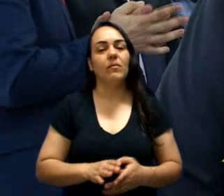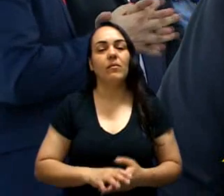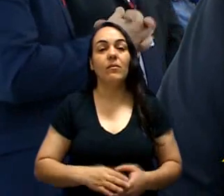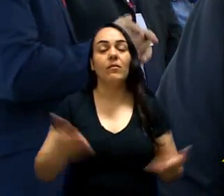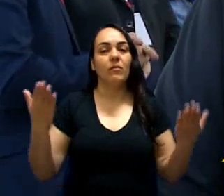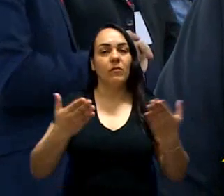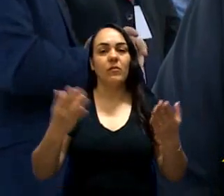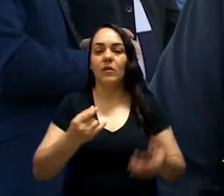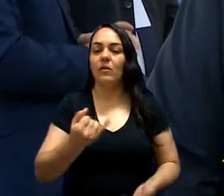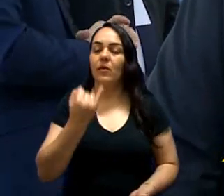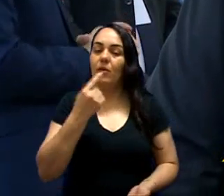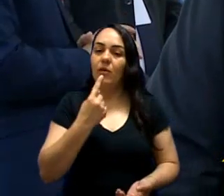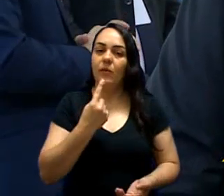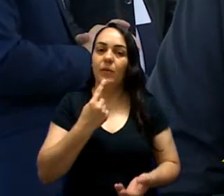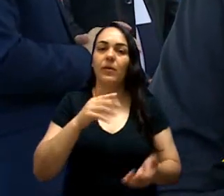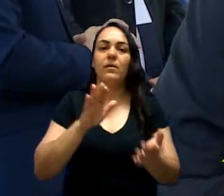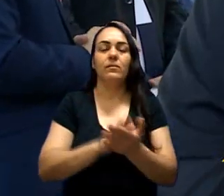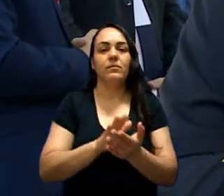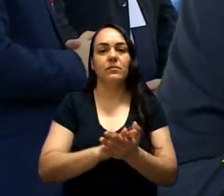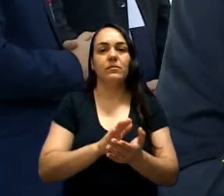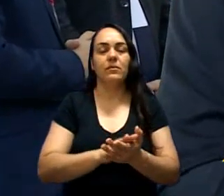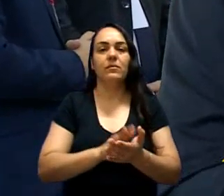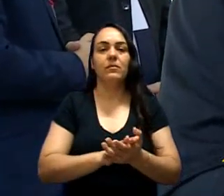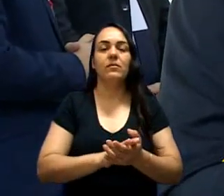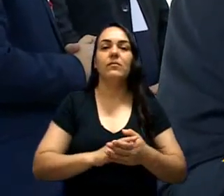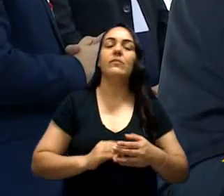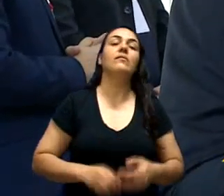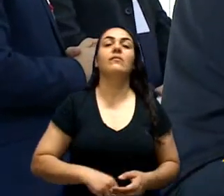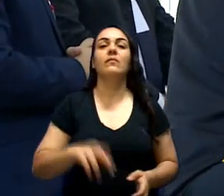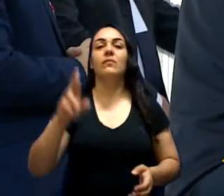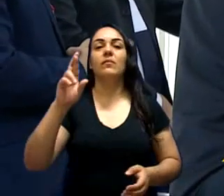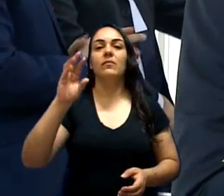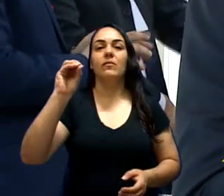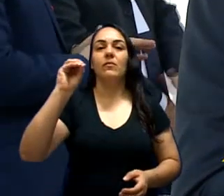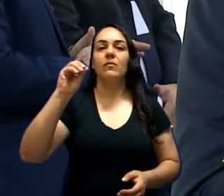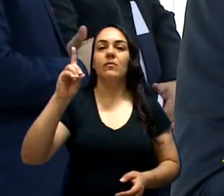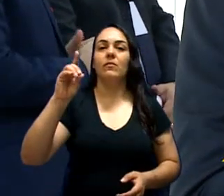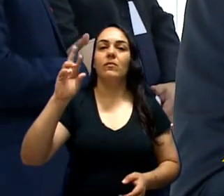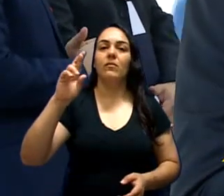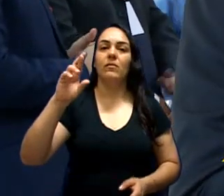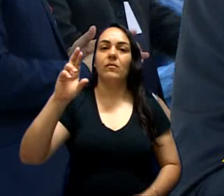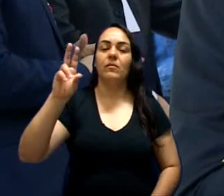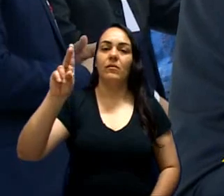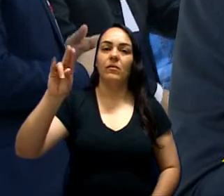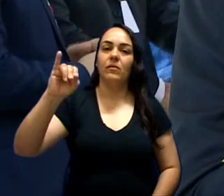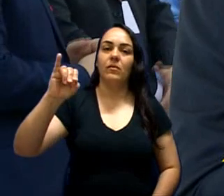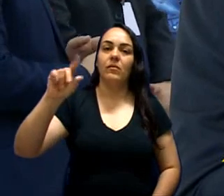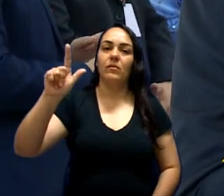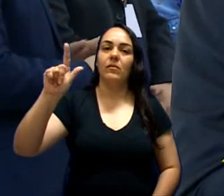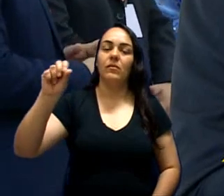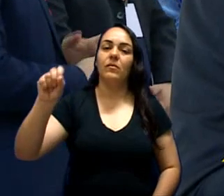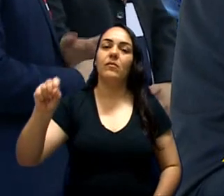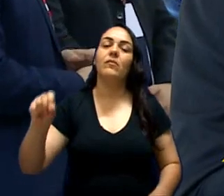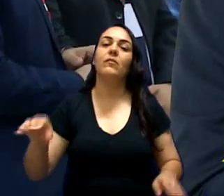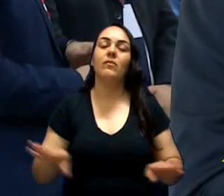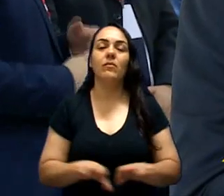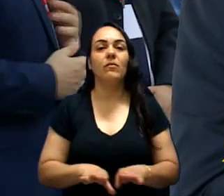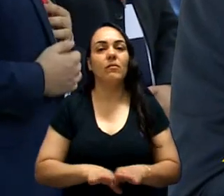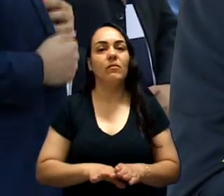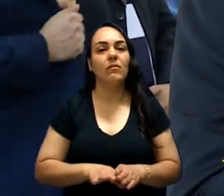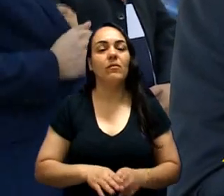hoje é aniversário... do Rodrigo Piveta Berno. O senhor sabe quem é ou não? Rodrigo Piveta?